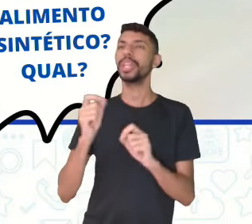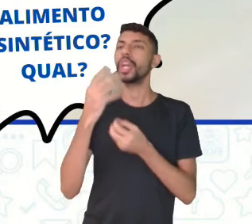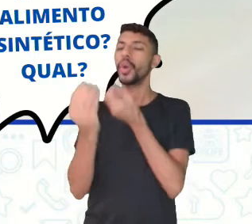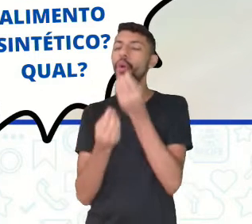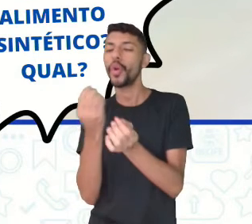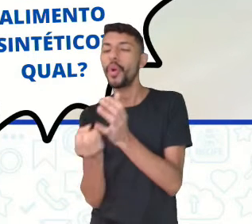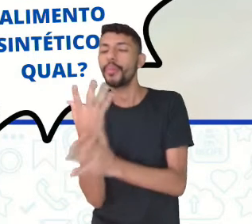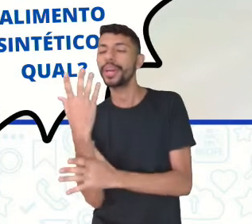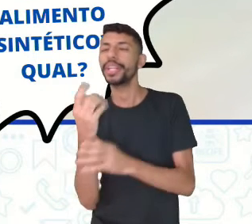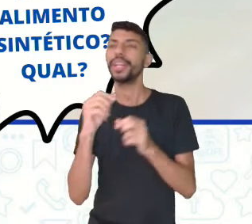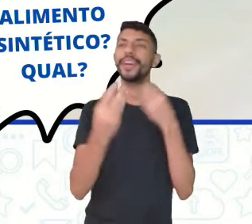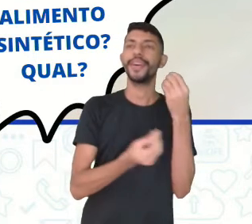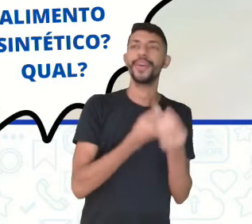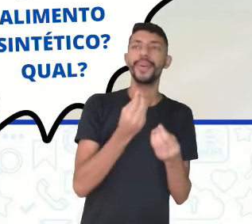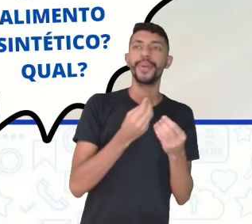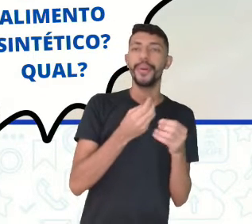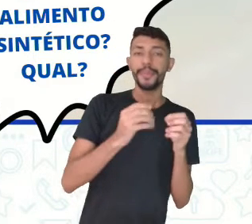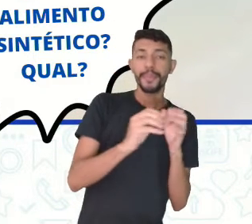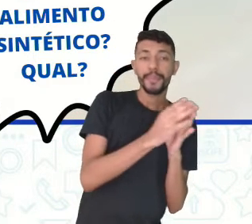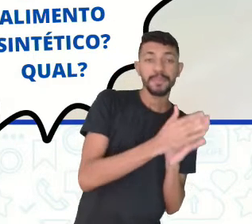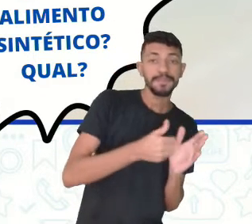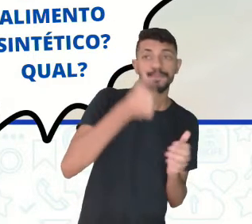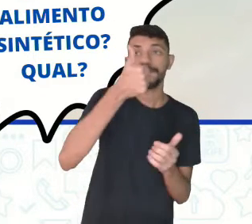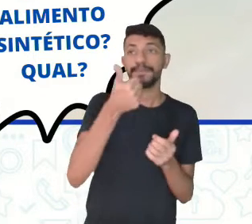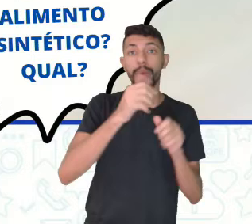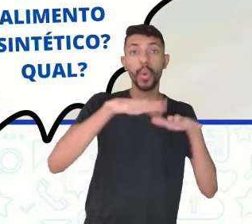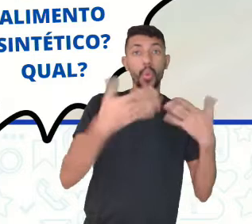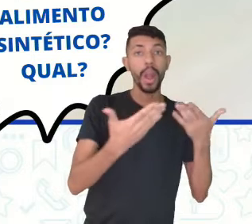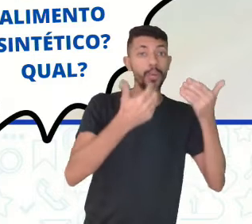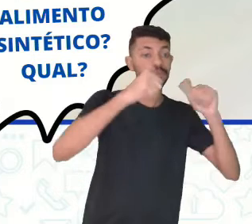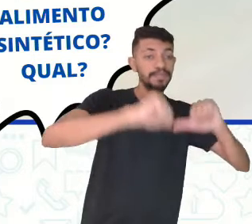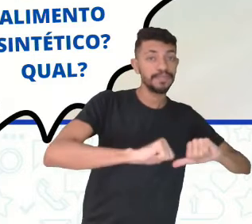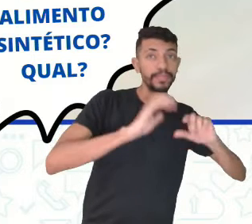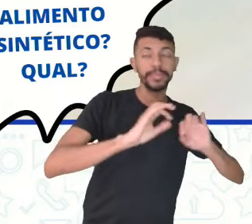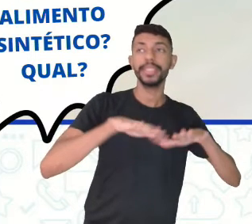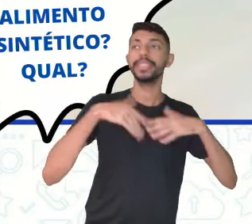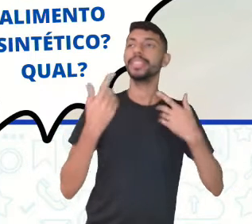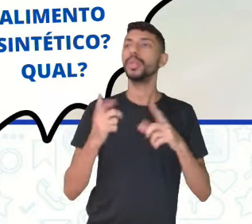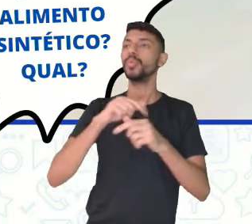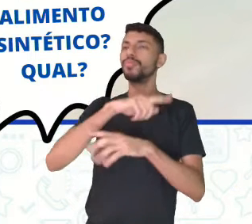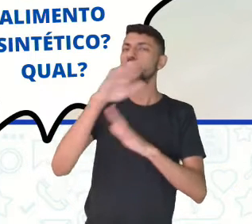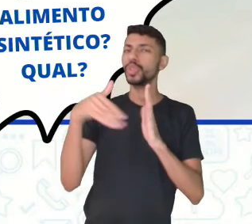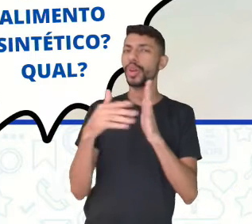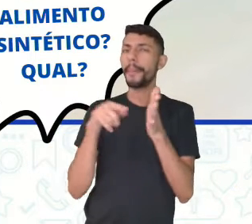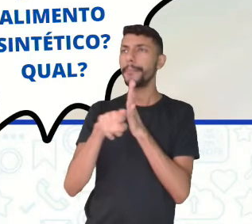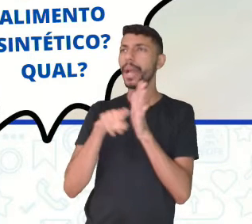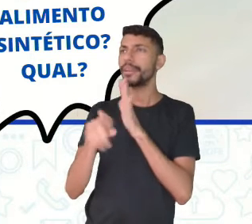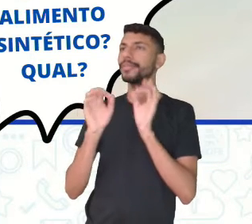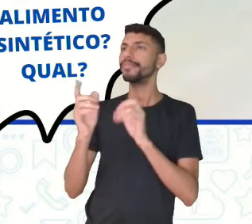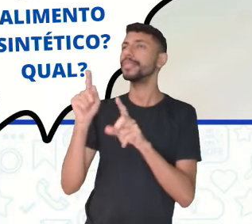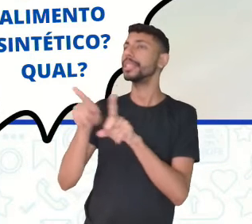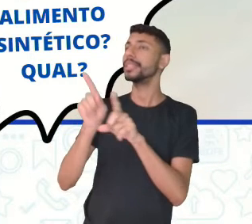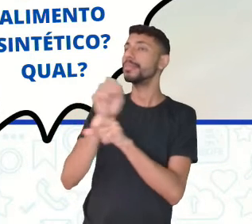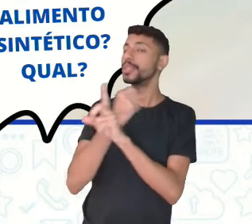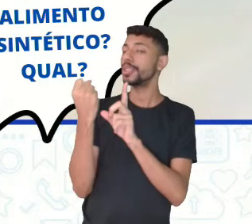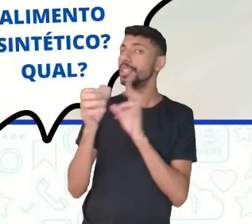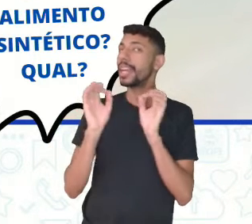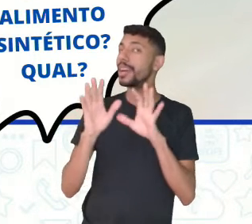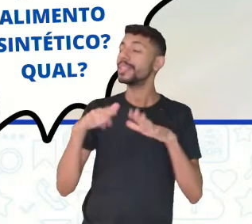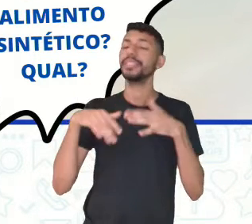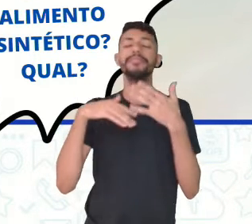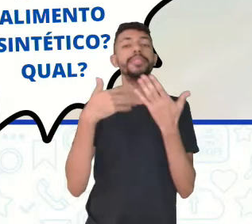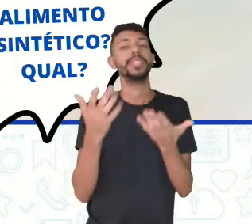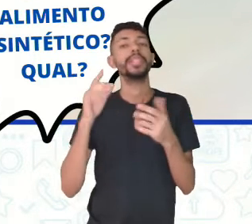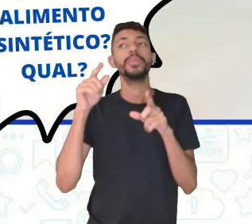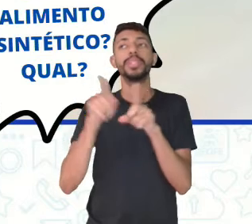produzidos, vimos vantagens, desvantagens, todos esses questionamentos que foram feitos, né? A questão se vocês conhecem, e o que foi